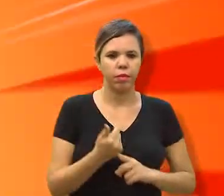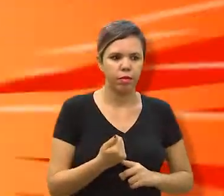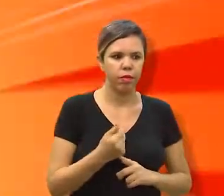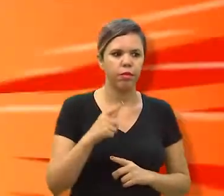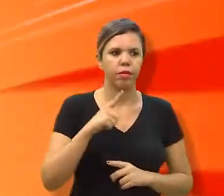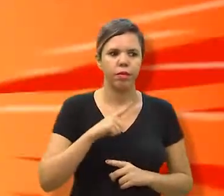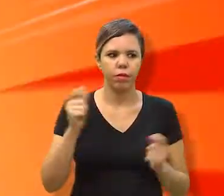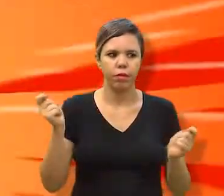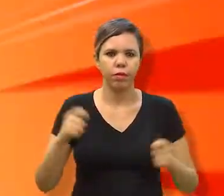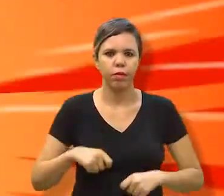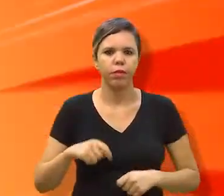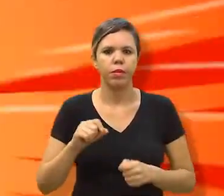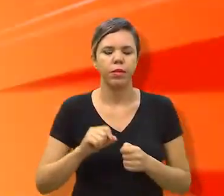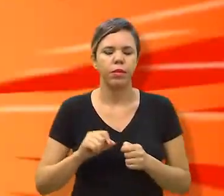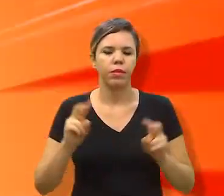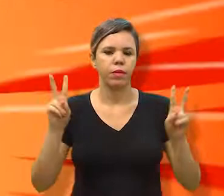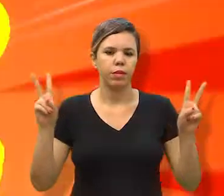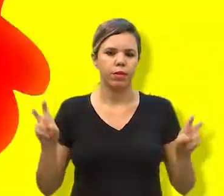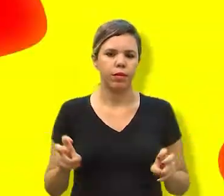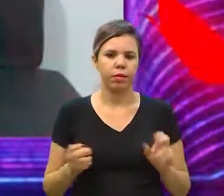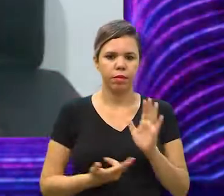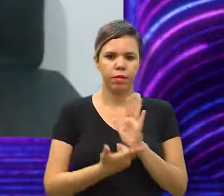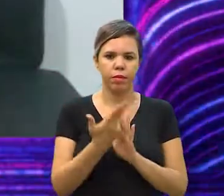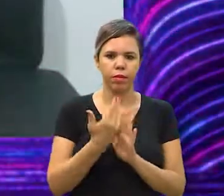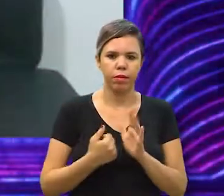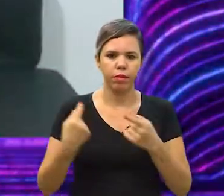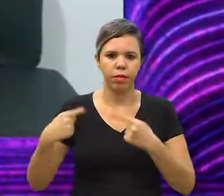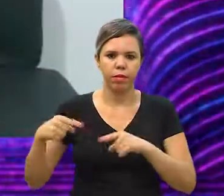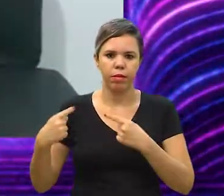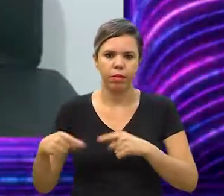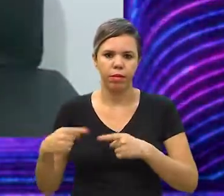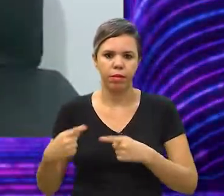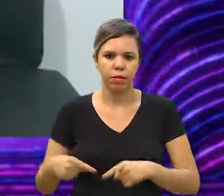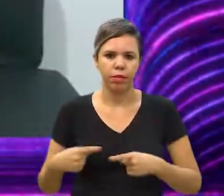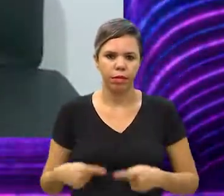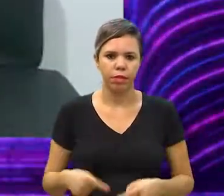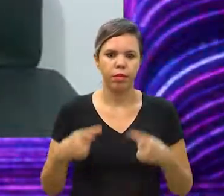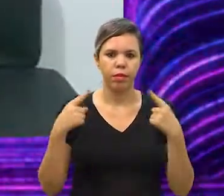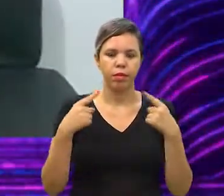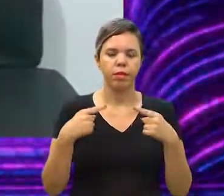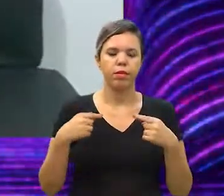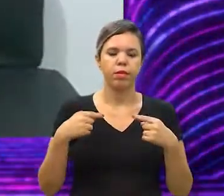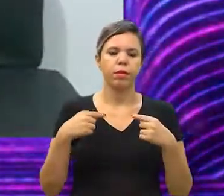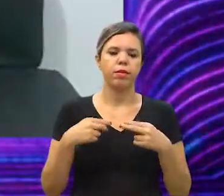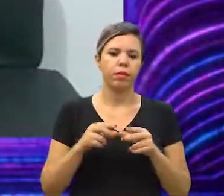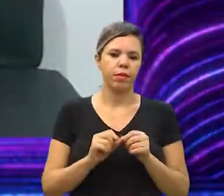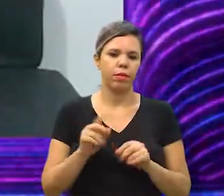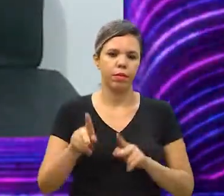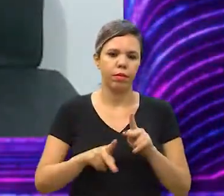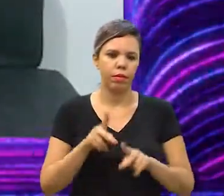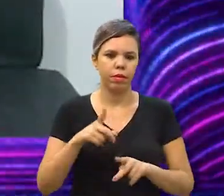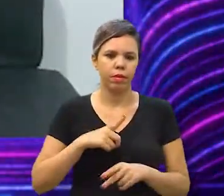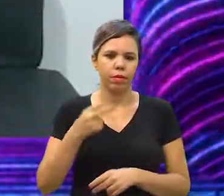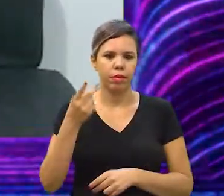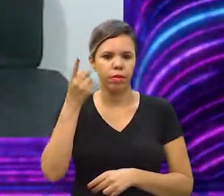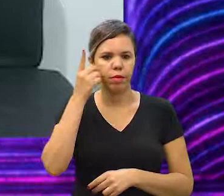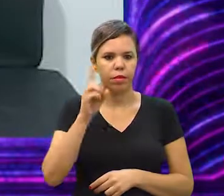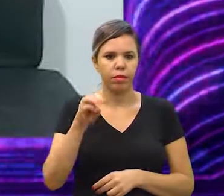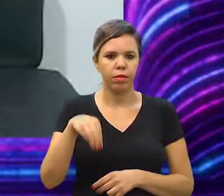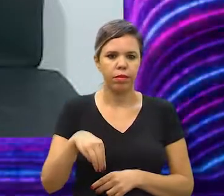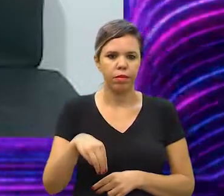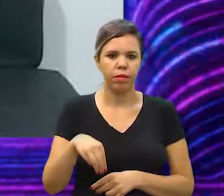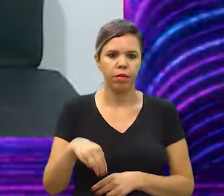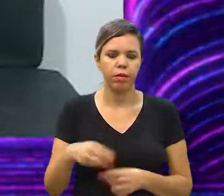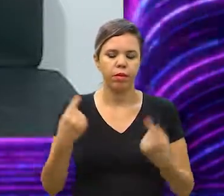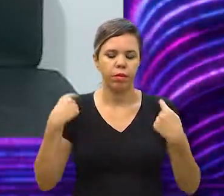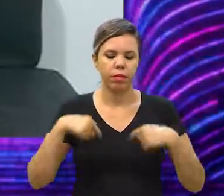ela pode ter um poder que é relacionado com o desenho, com a música, né, com as ondas sonoras. Às vezes a pessoa tem um dom de ser, por exemplo, ter